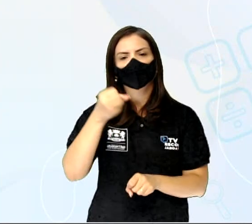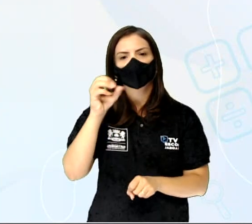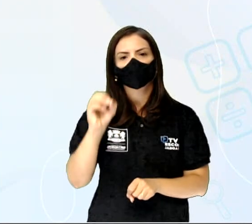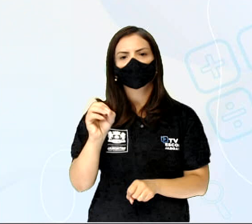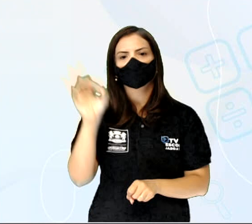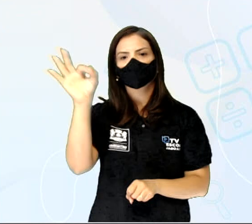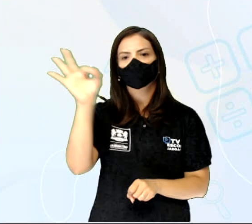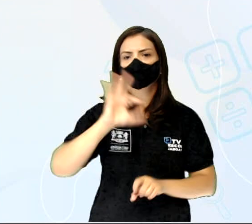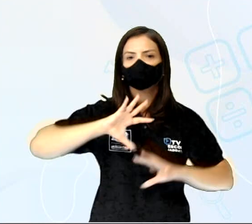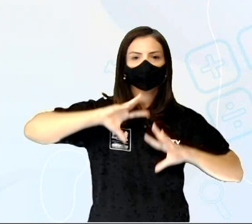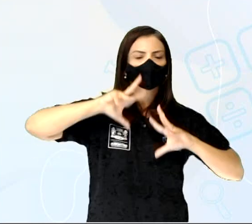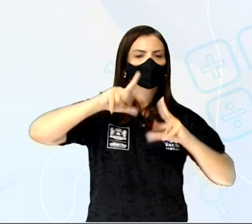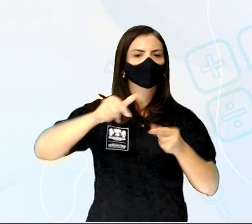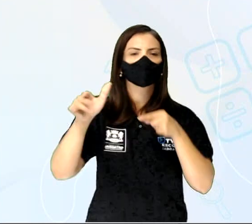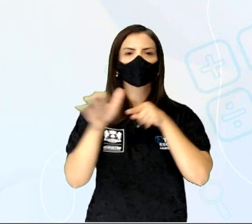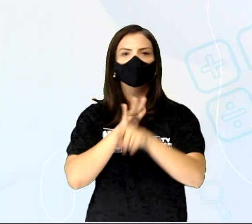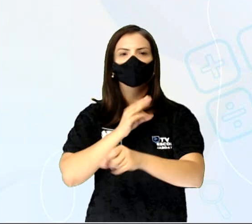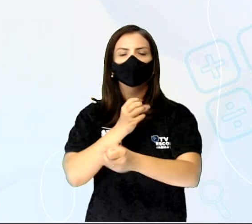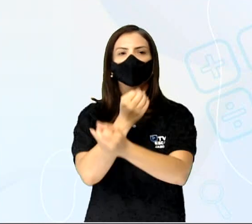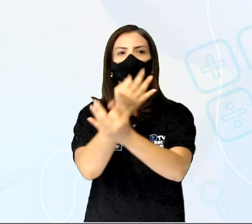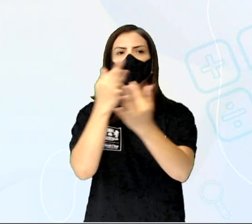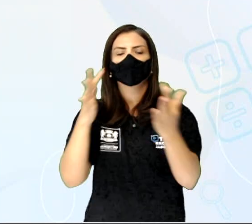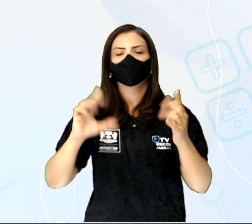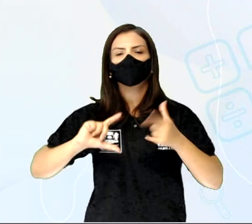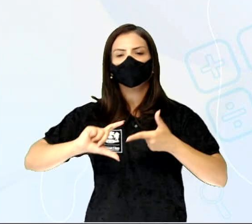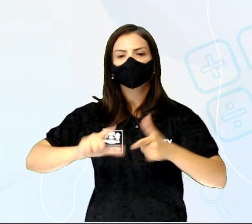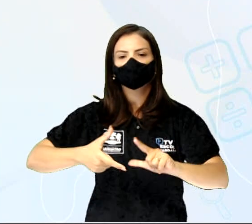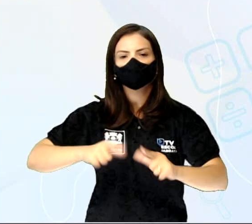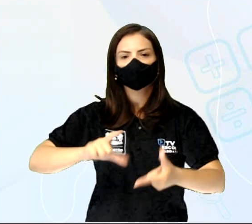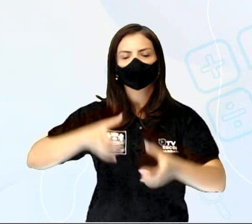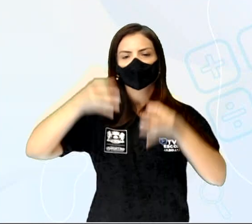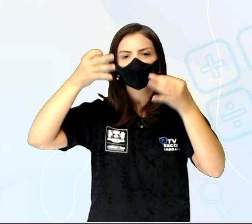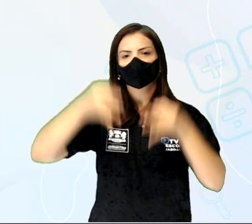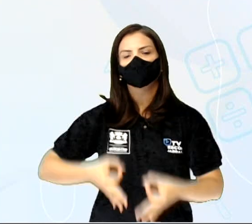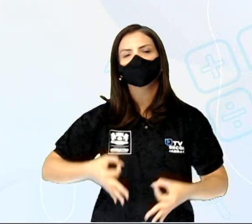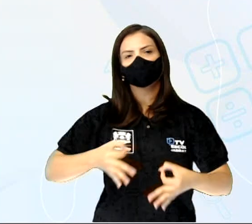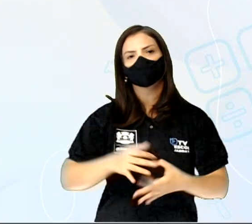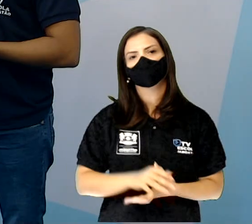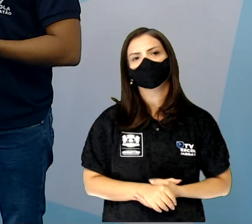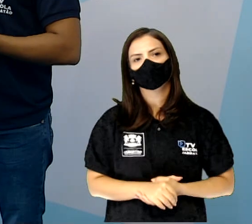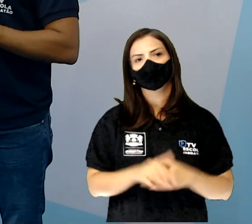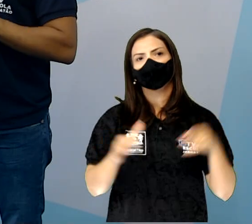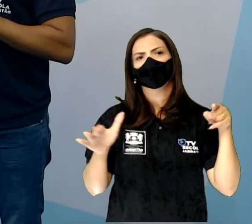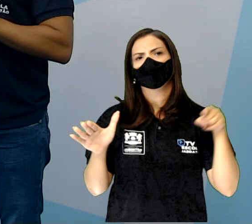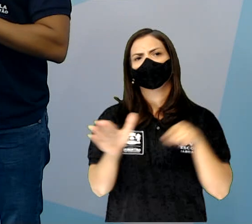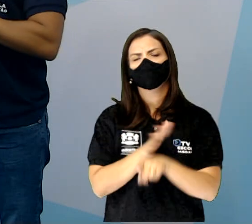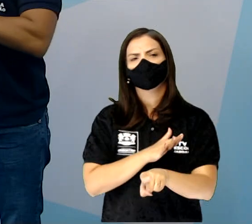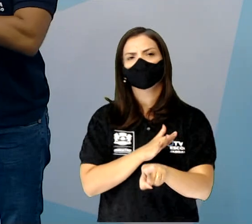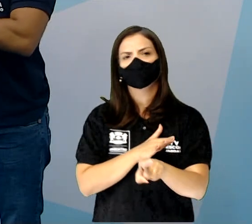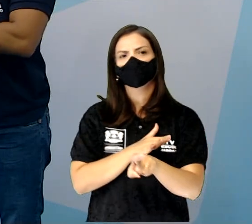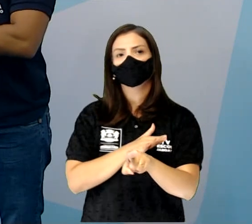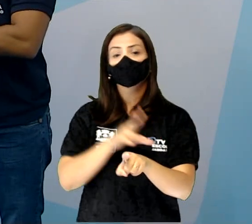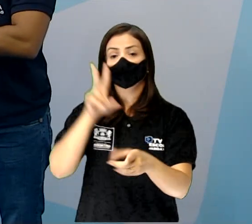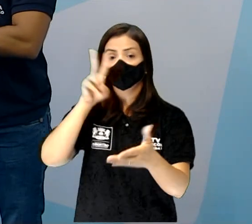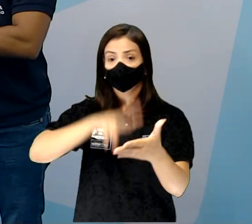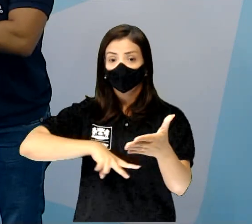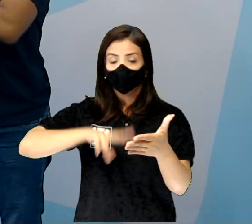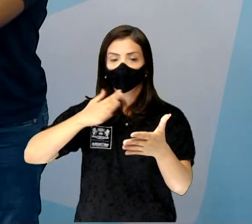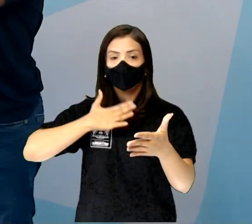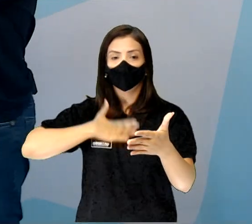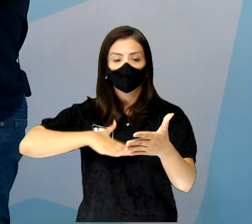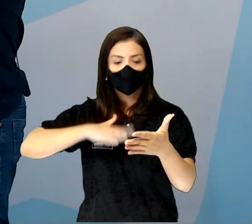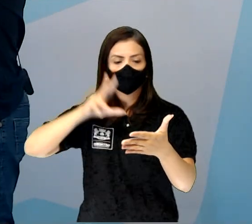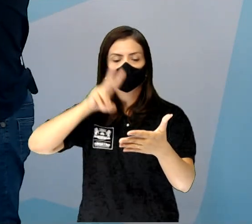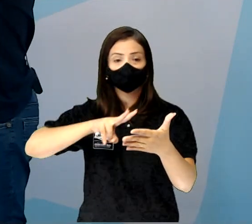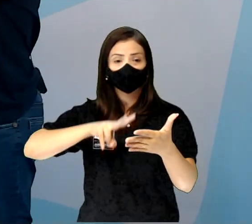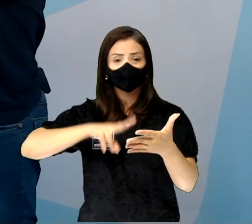questões. Quantas questões de geometria ela acertou? É uma questão que você precisa ler com calma para você